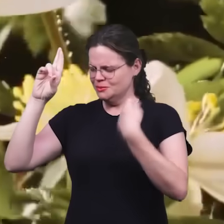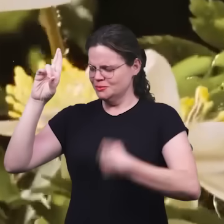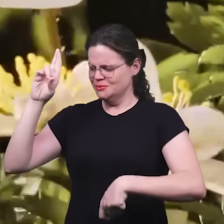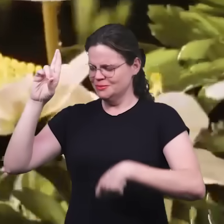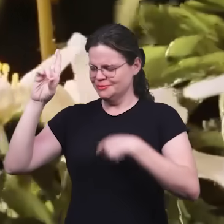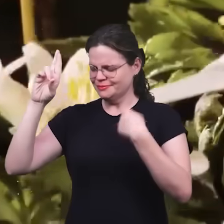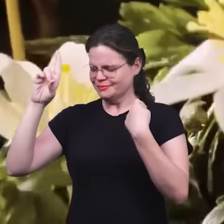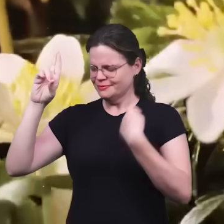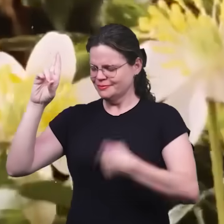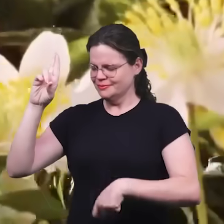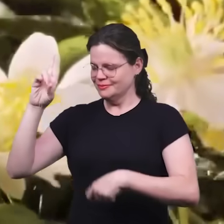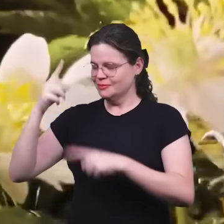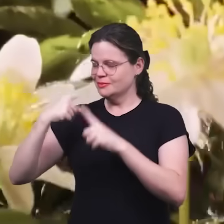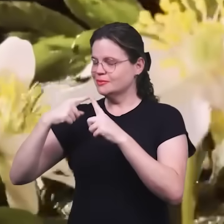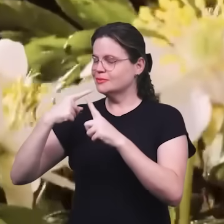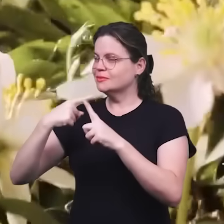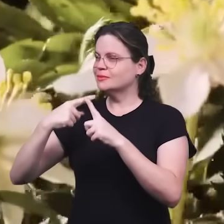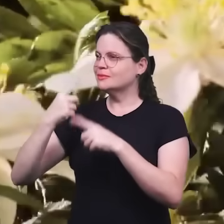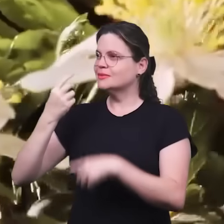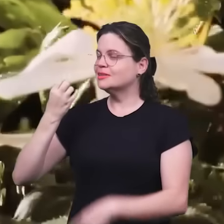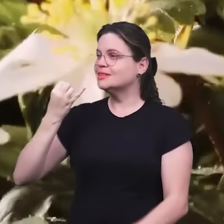Senhor.